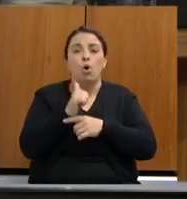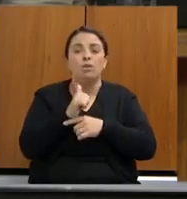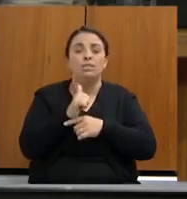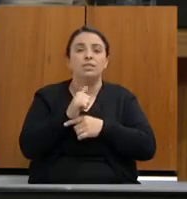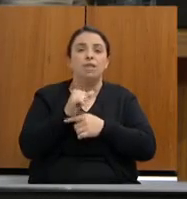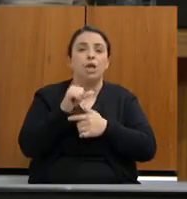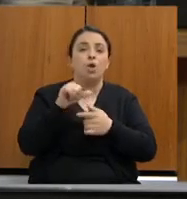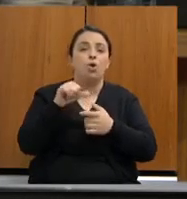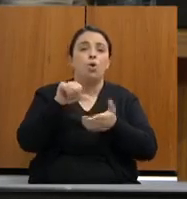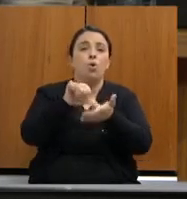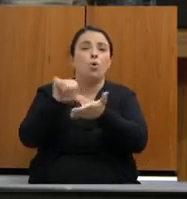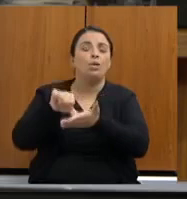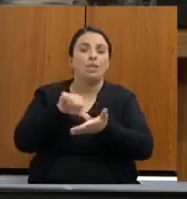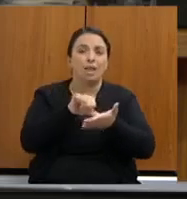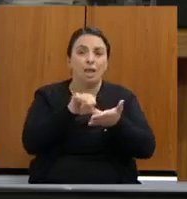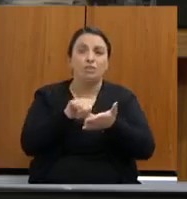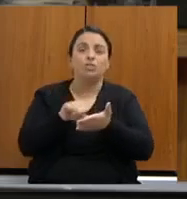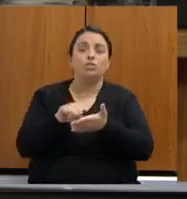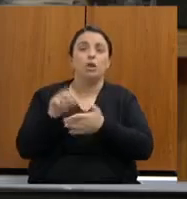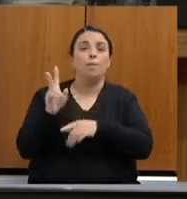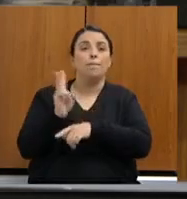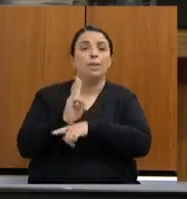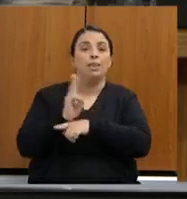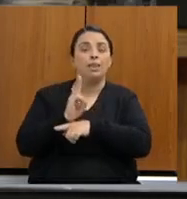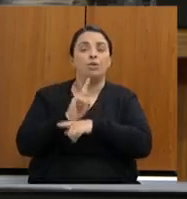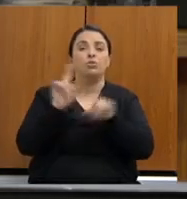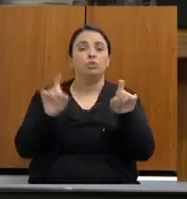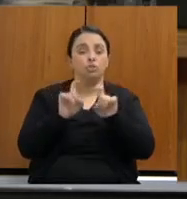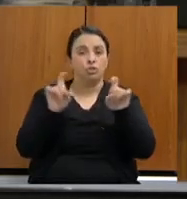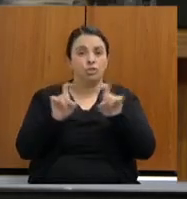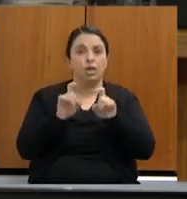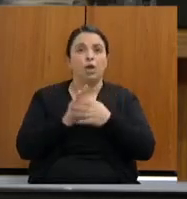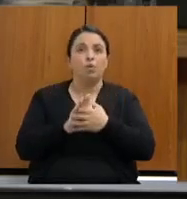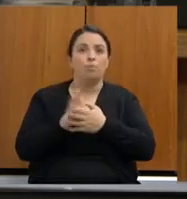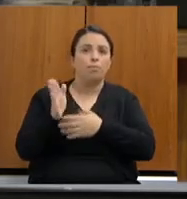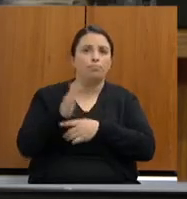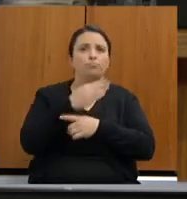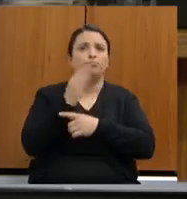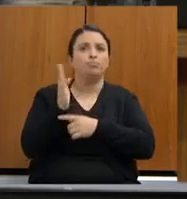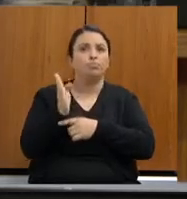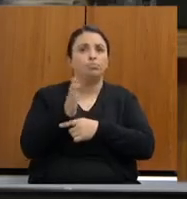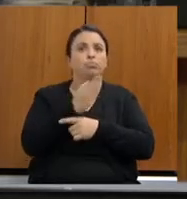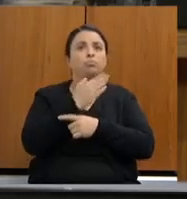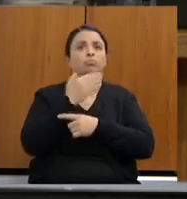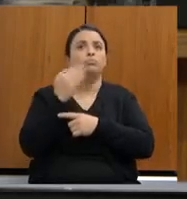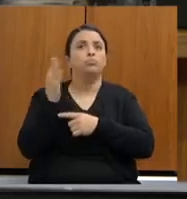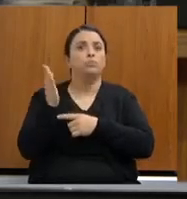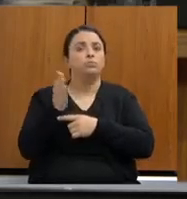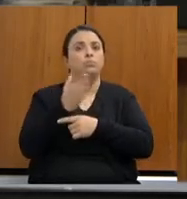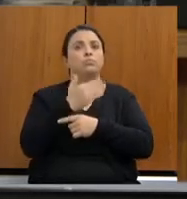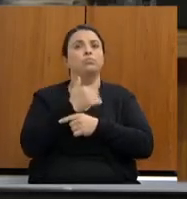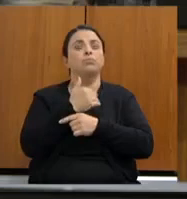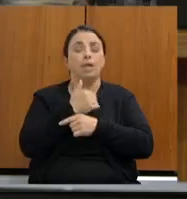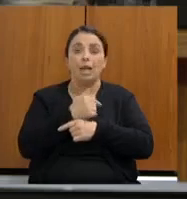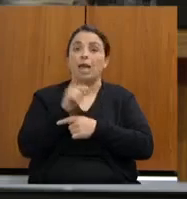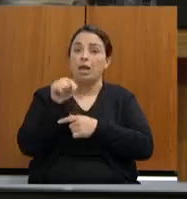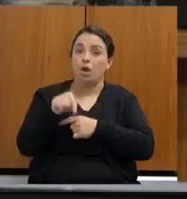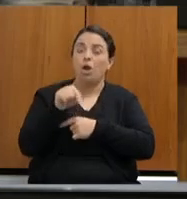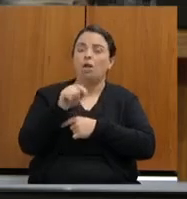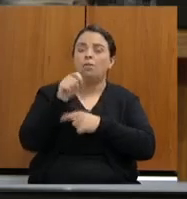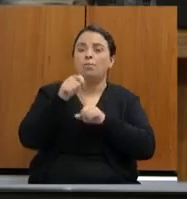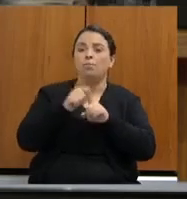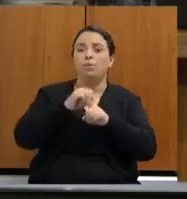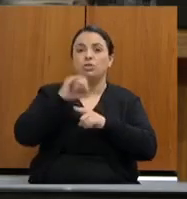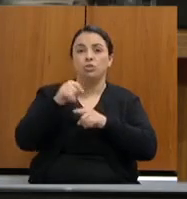passar por gentileza pode passar e pode para neste mês de junho está prevista a implantação